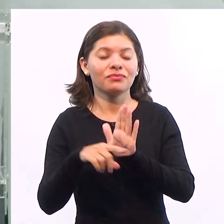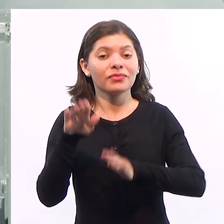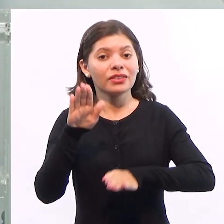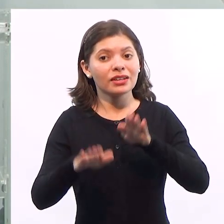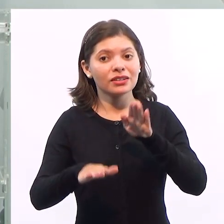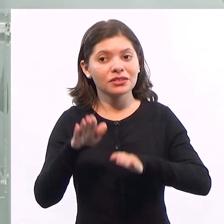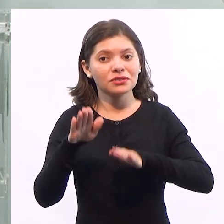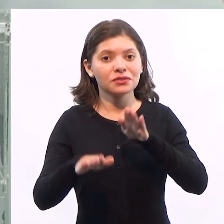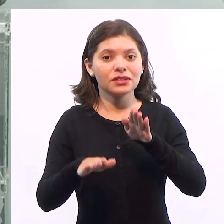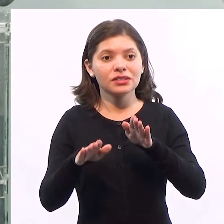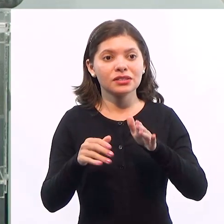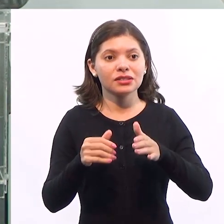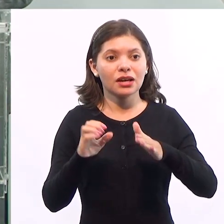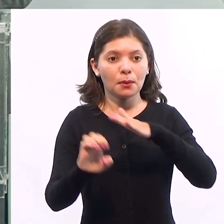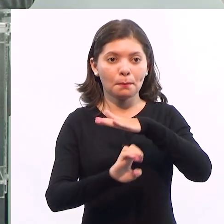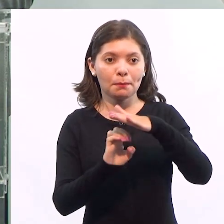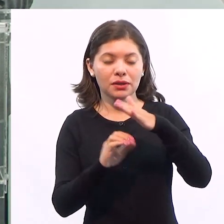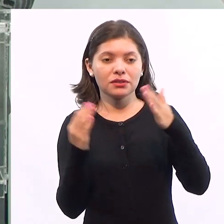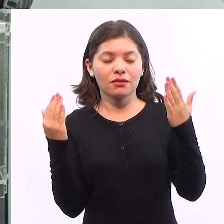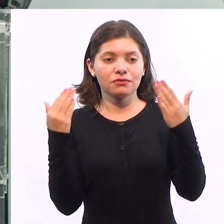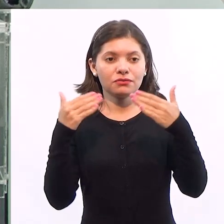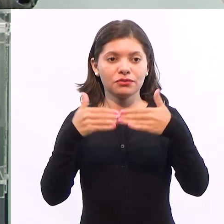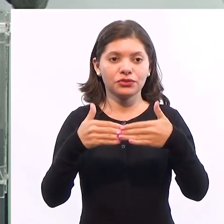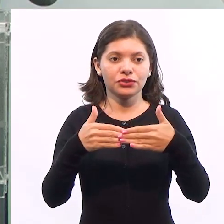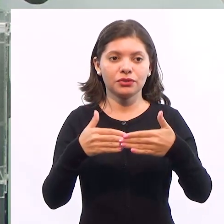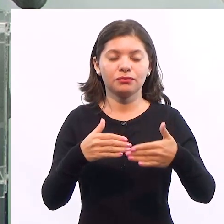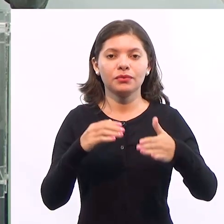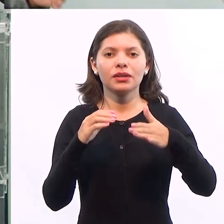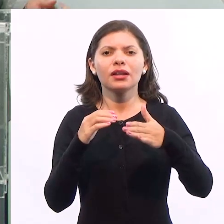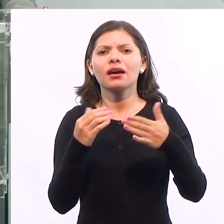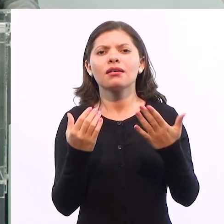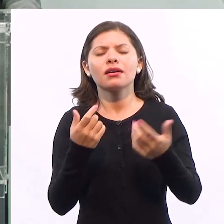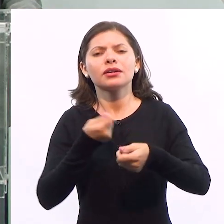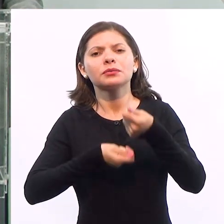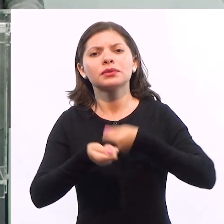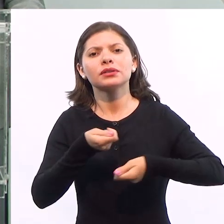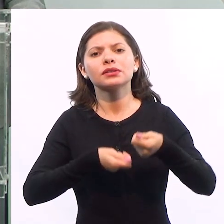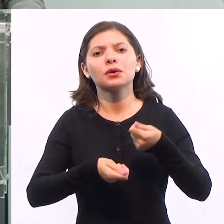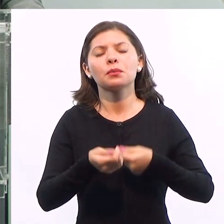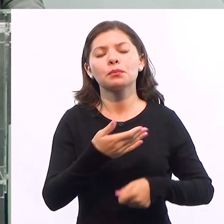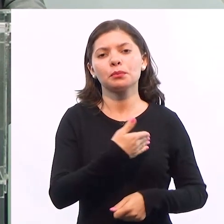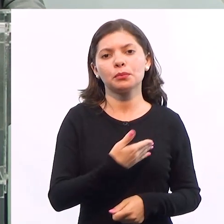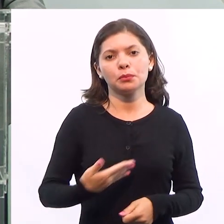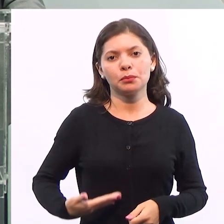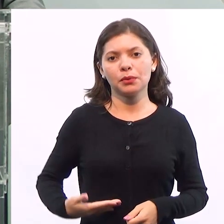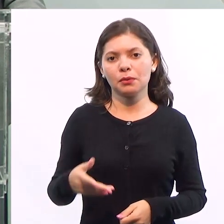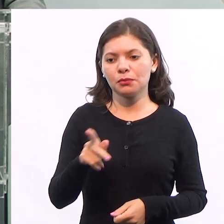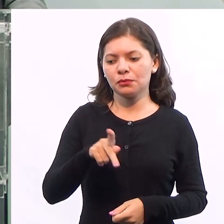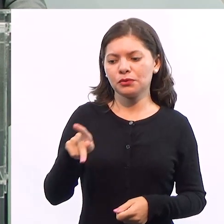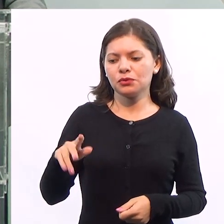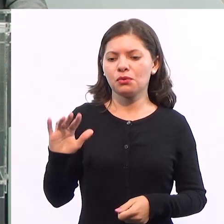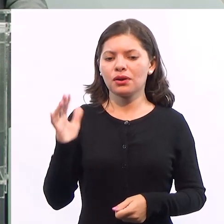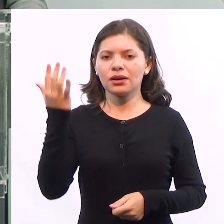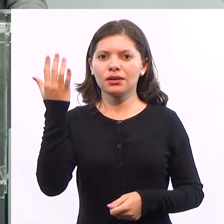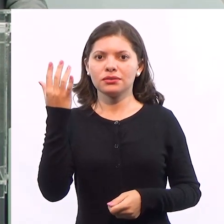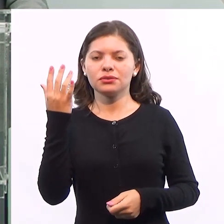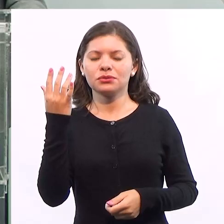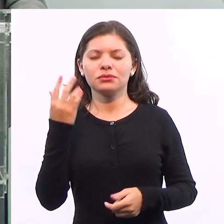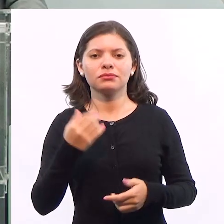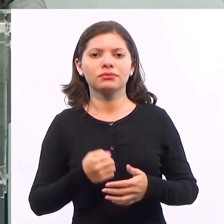efeito totalmente negativo. Tá? E às vezes até pode levar a empresa a fechar. E na administração pública,